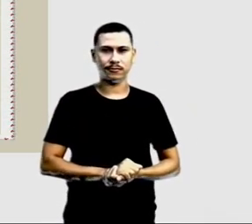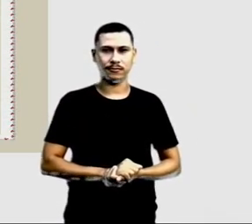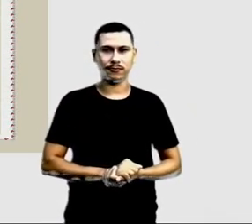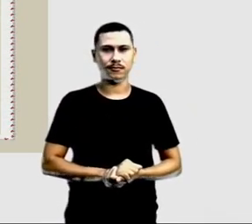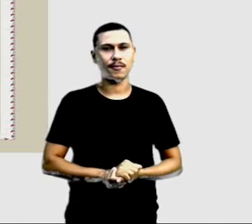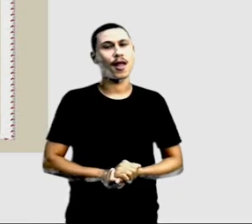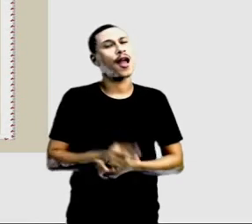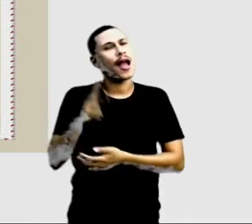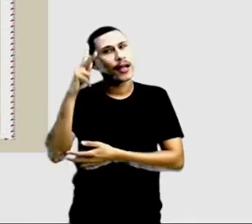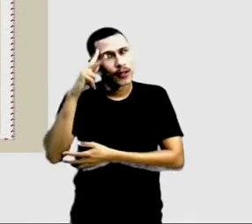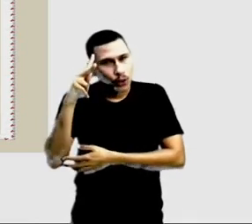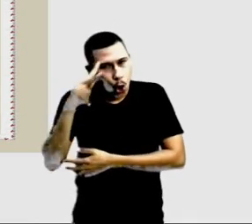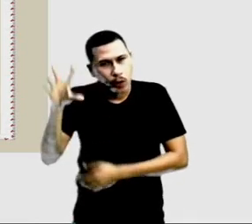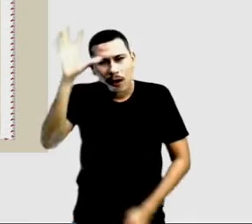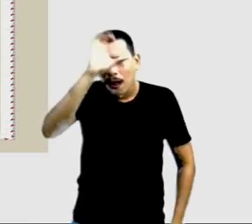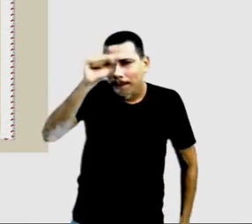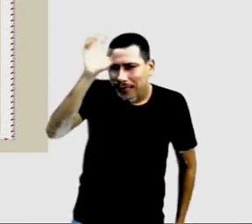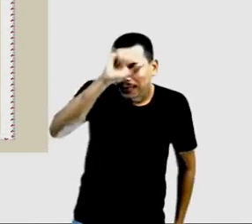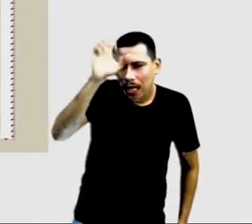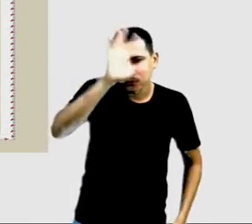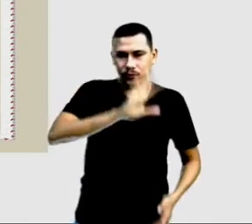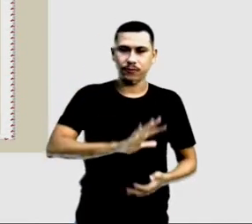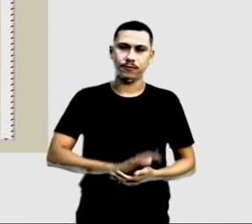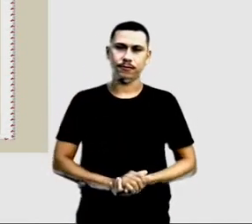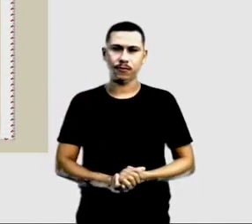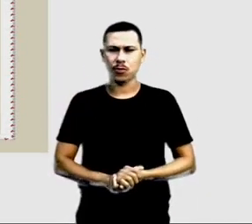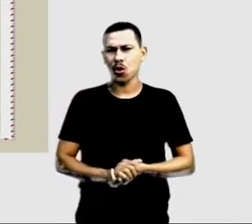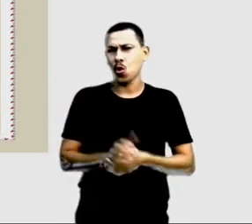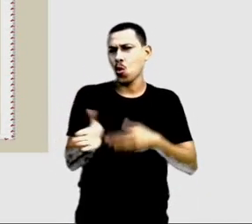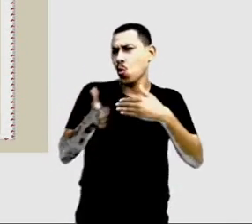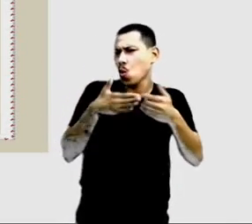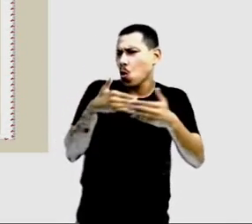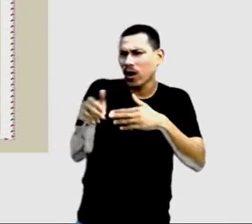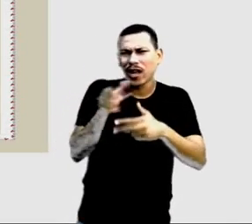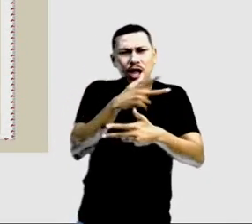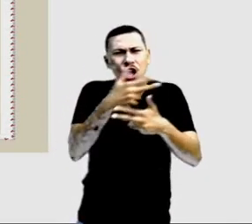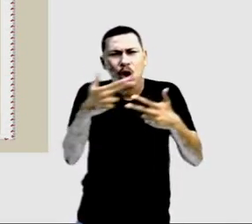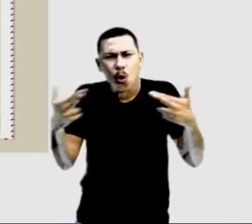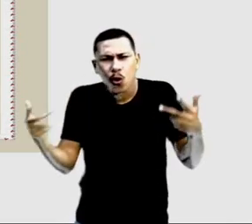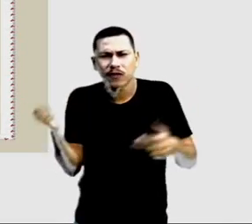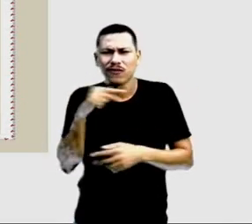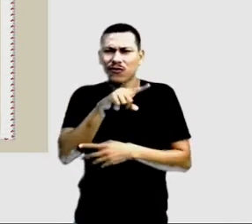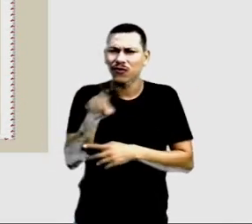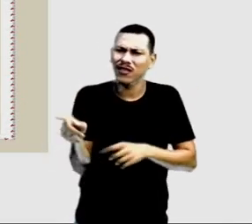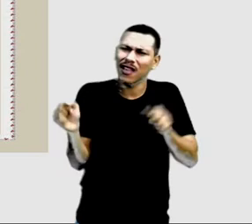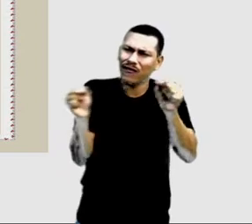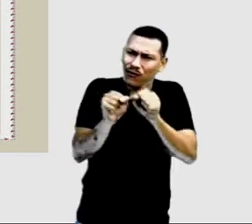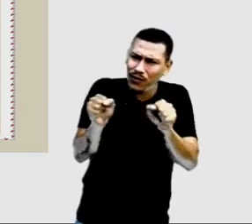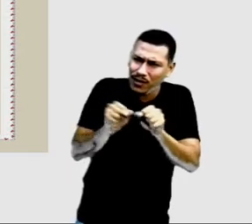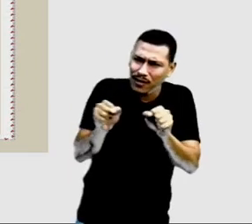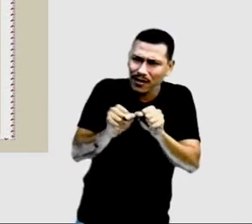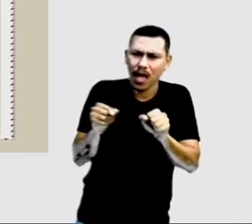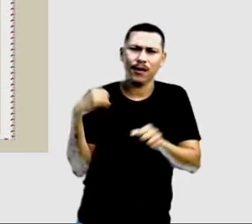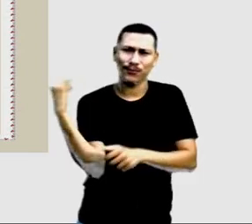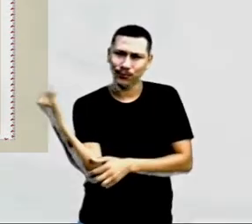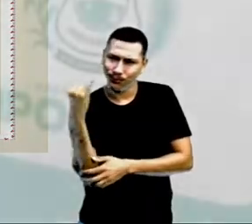Moral da história: nenhum ato de gentileza é coisa vã.